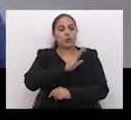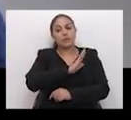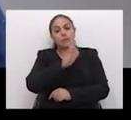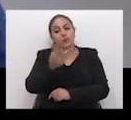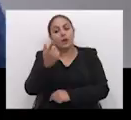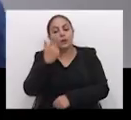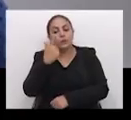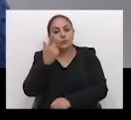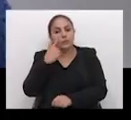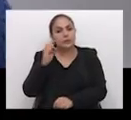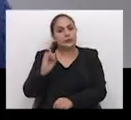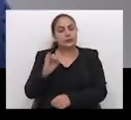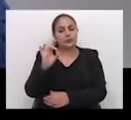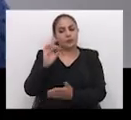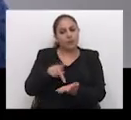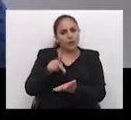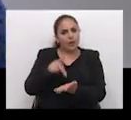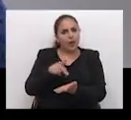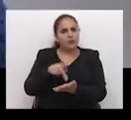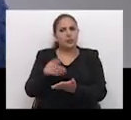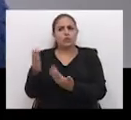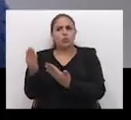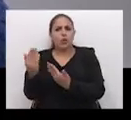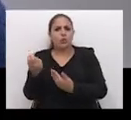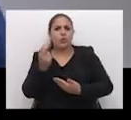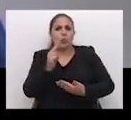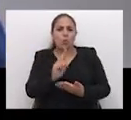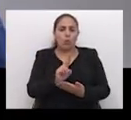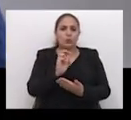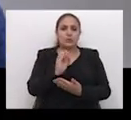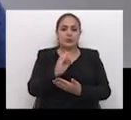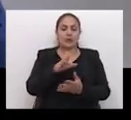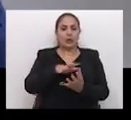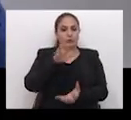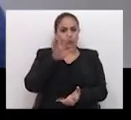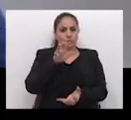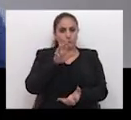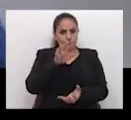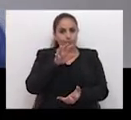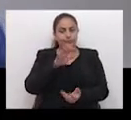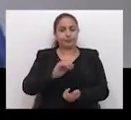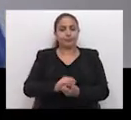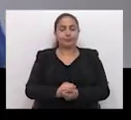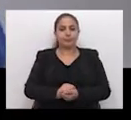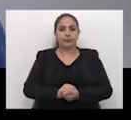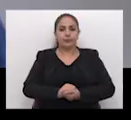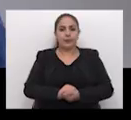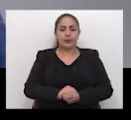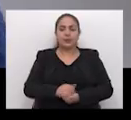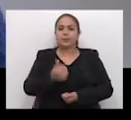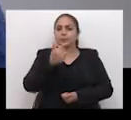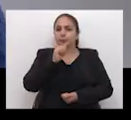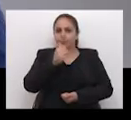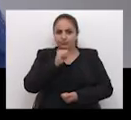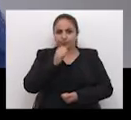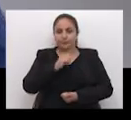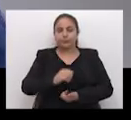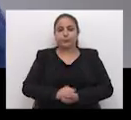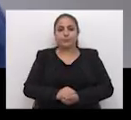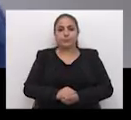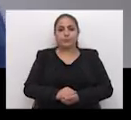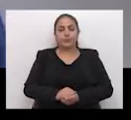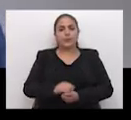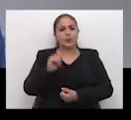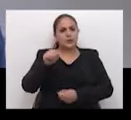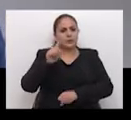ao teu local, verificar, né, se realmente são adolescentes ou se são adultos, né, que estão ingerindo a bebida